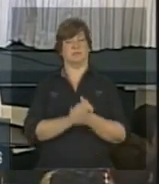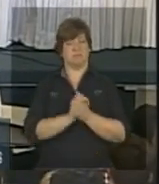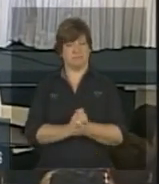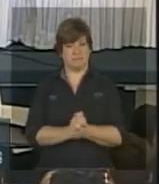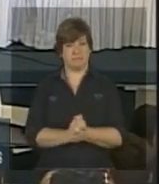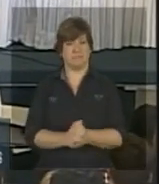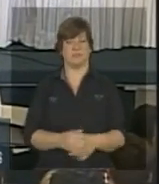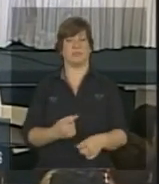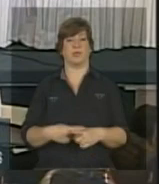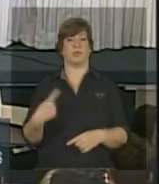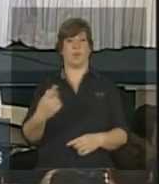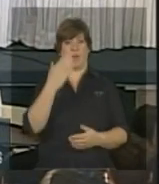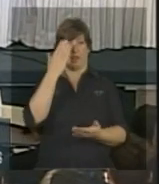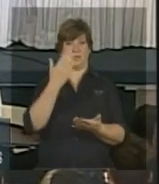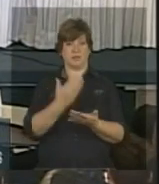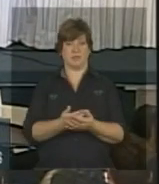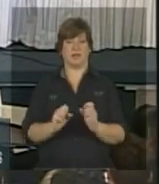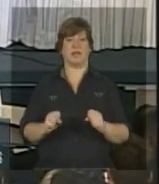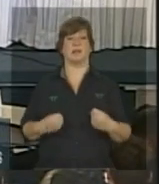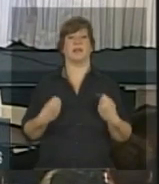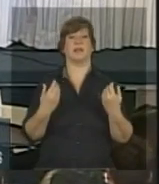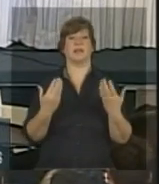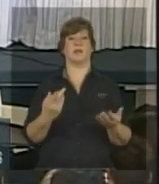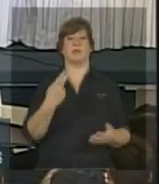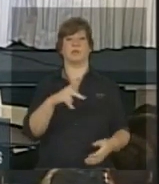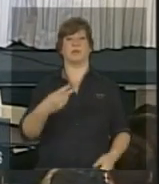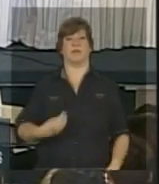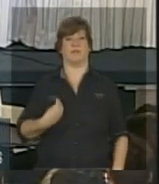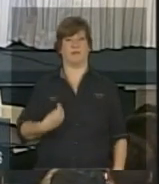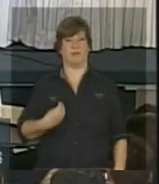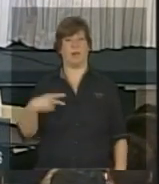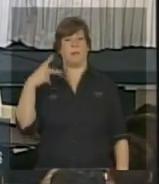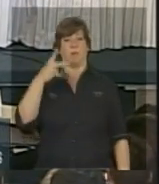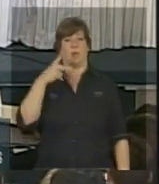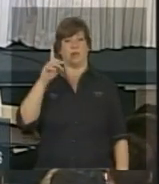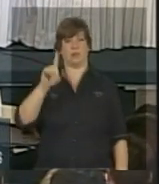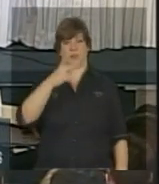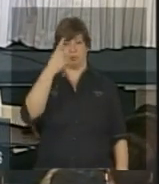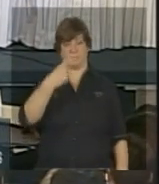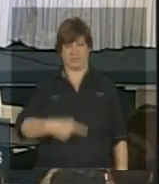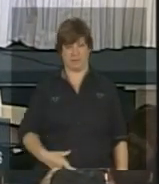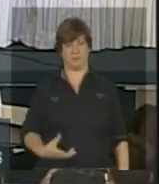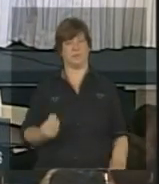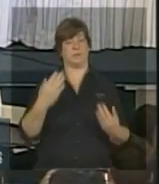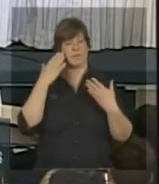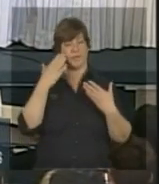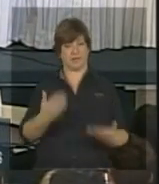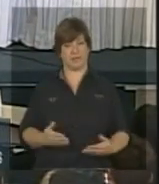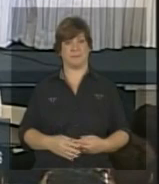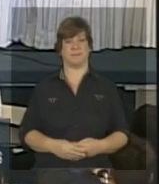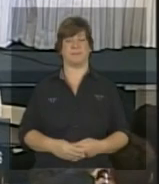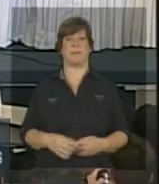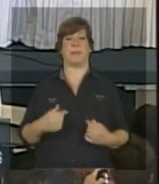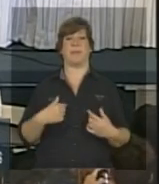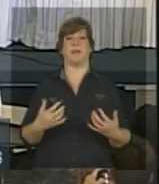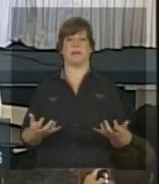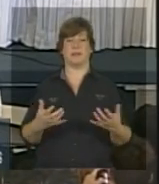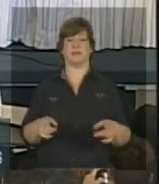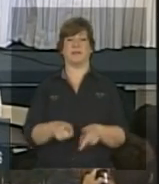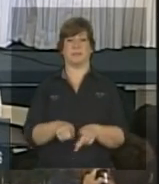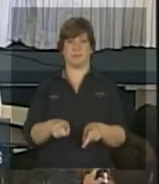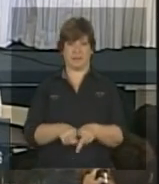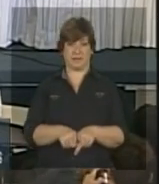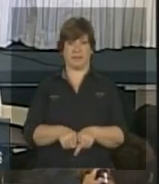acreditam e dedicam sua vida às políticas de direitos humanos. Muito obrigada. E quero